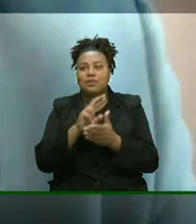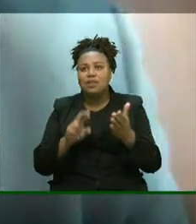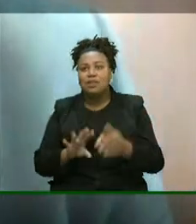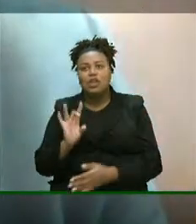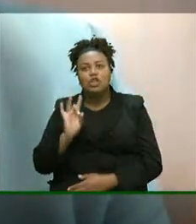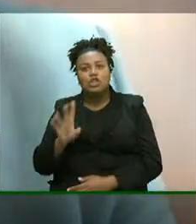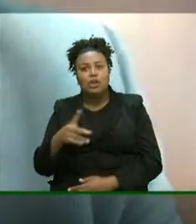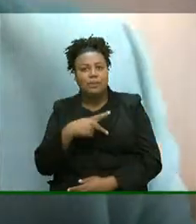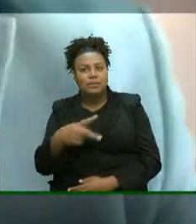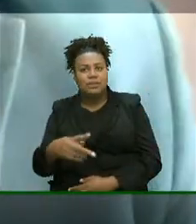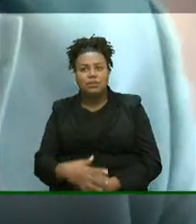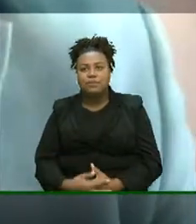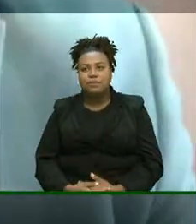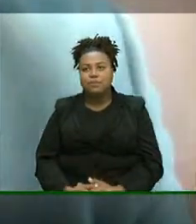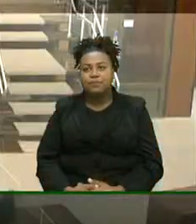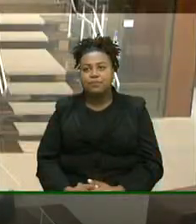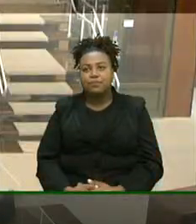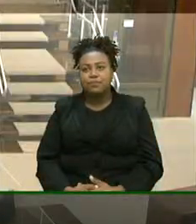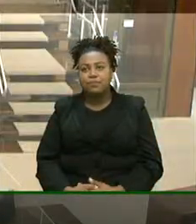Era isso, senhor presidente.